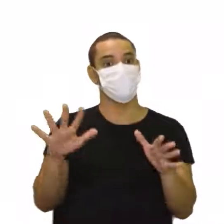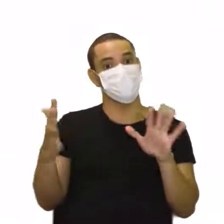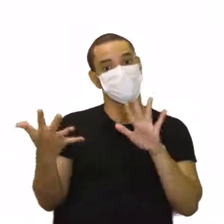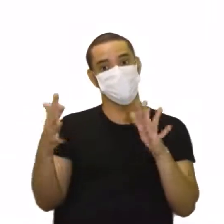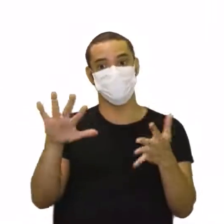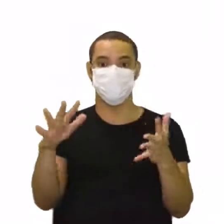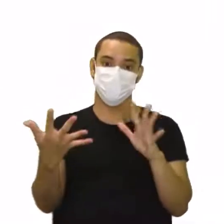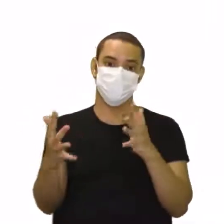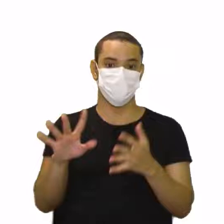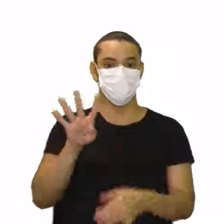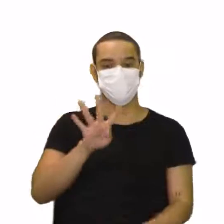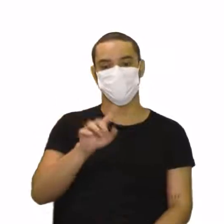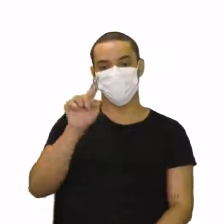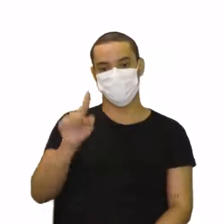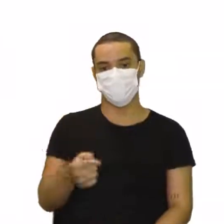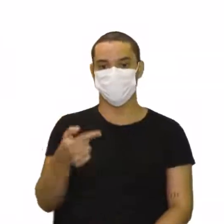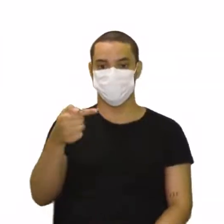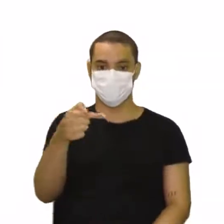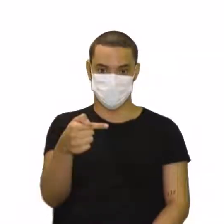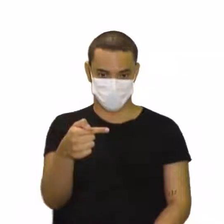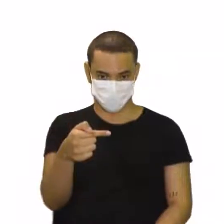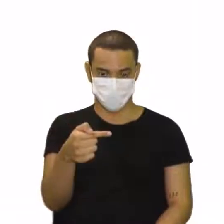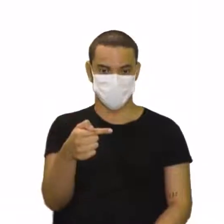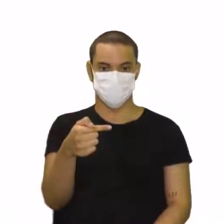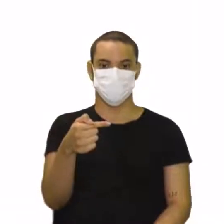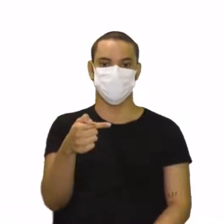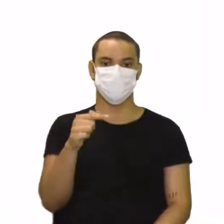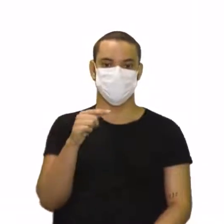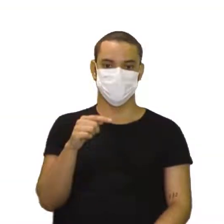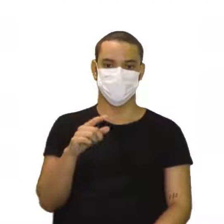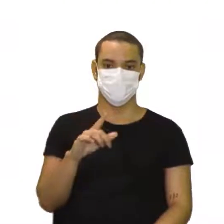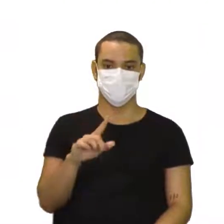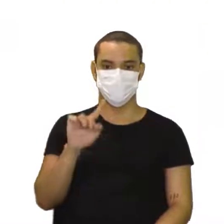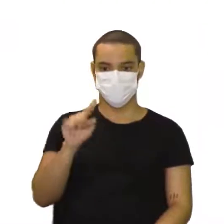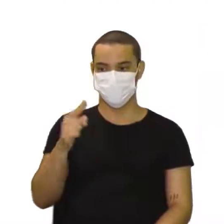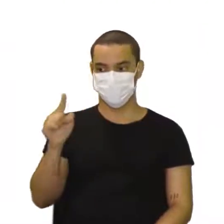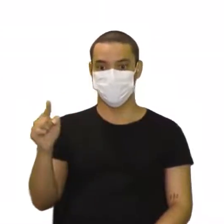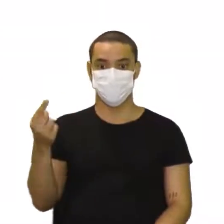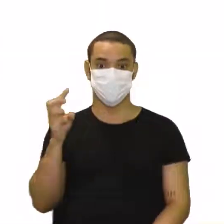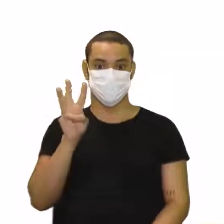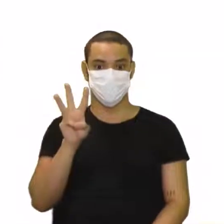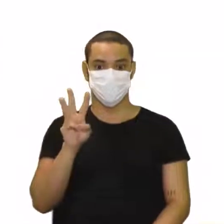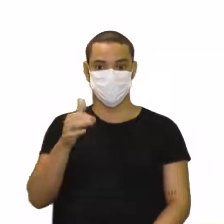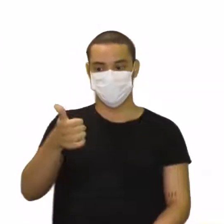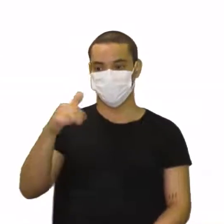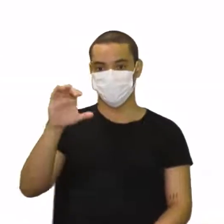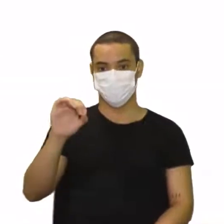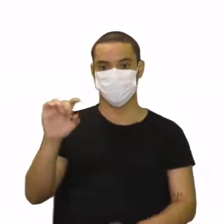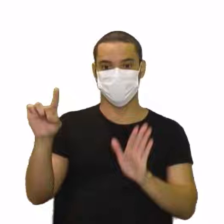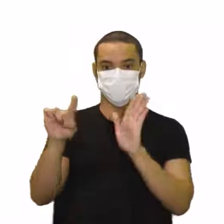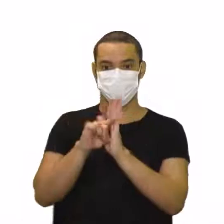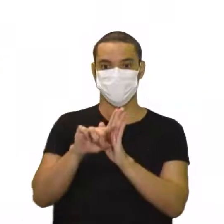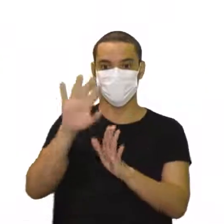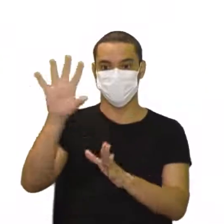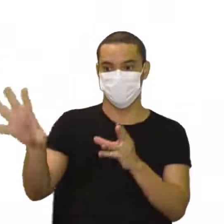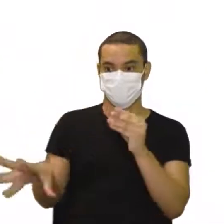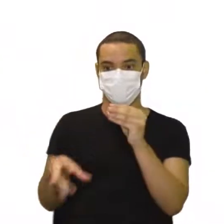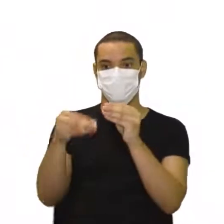Aproximadamente 4,7. Eu passei 1, 2, 3 vezes. 3 vezes para frente,